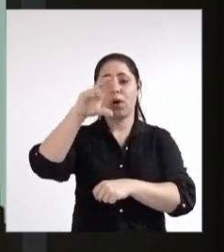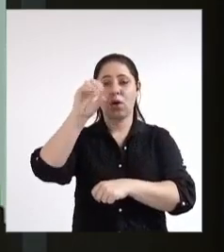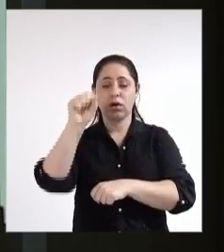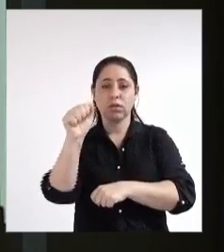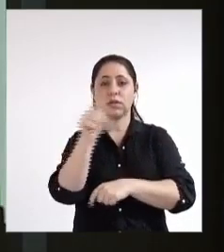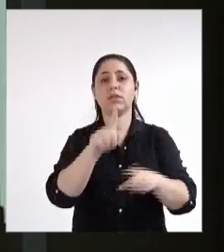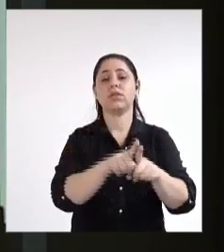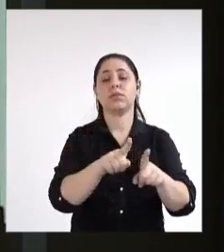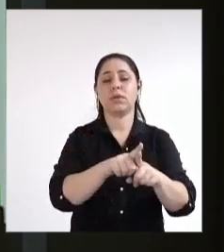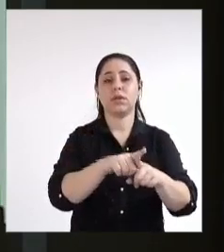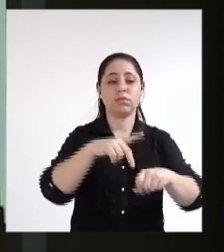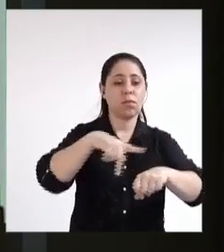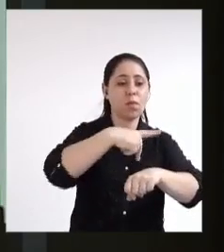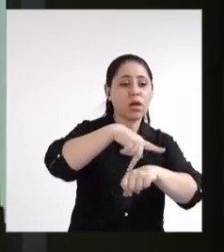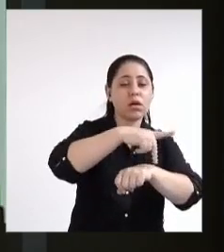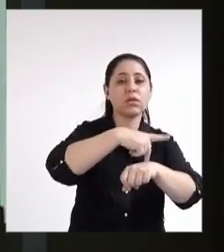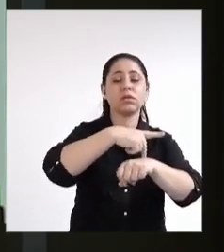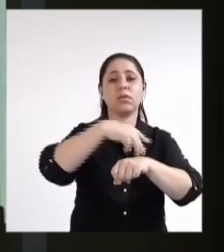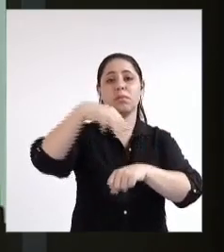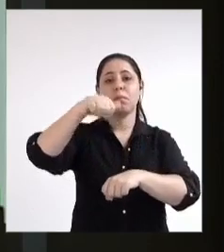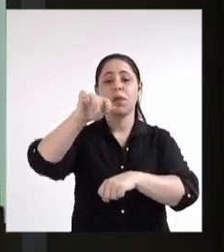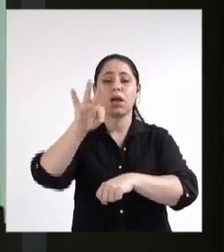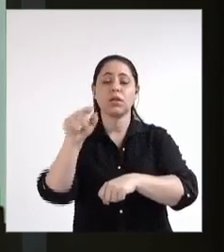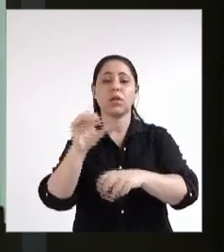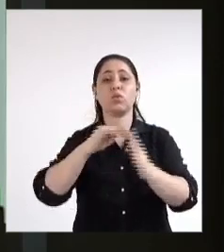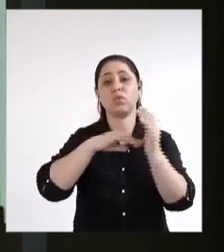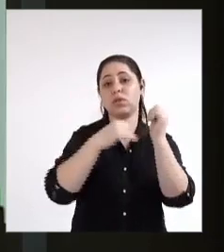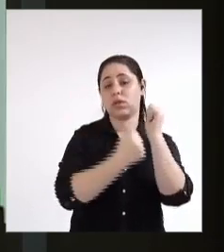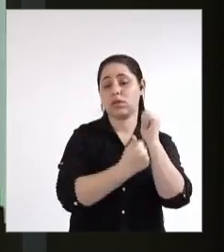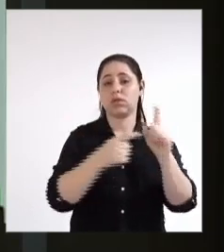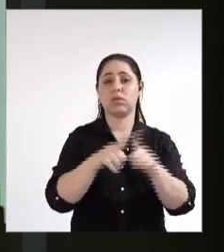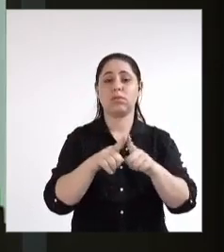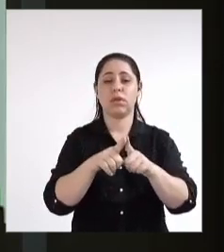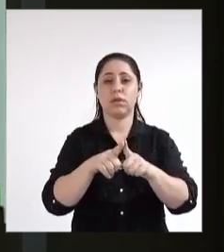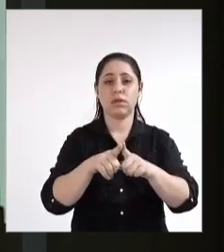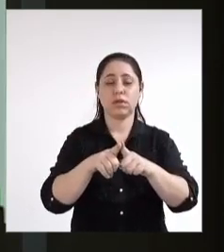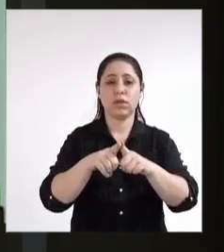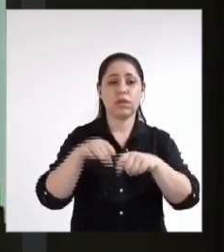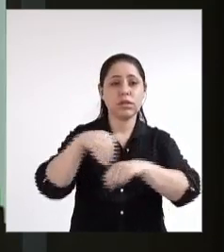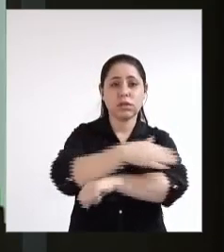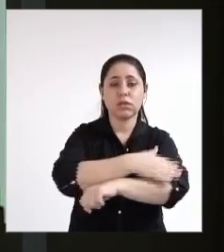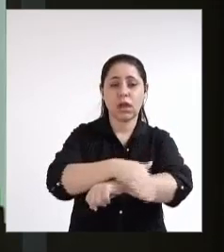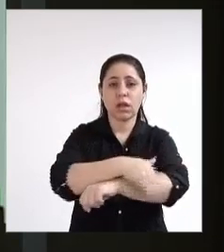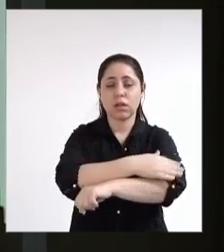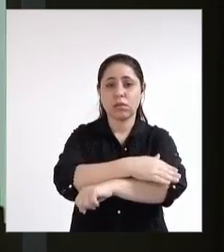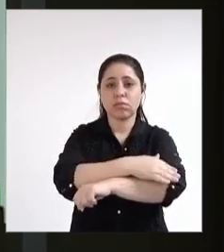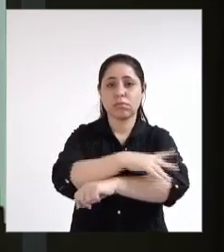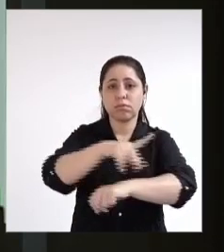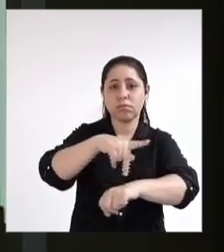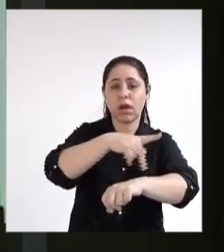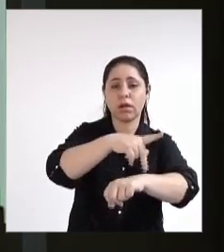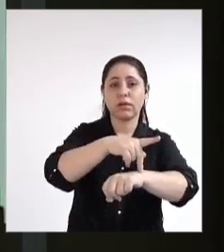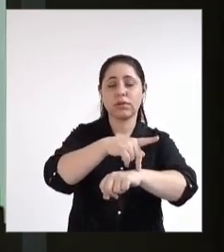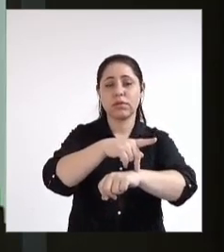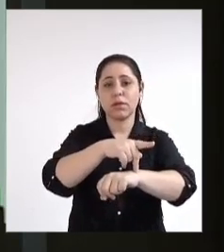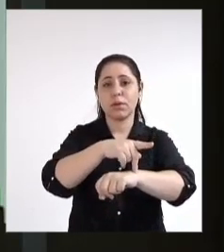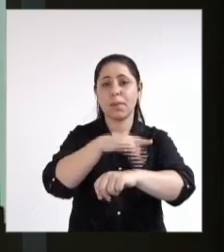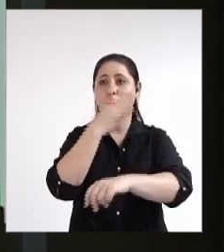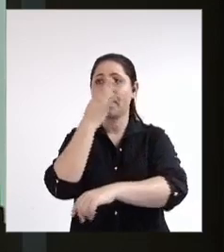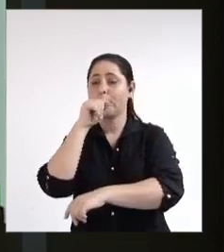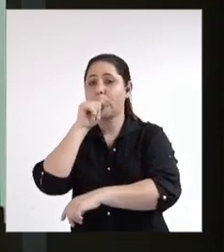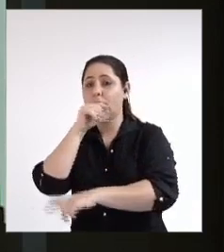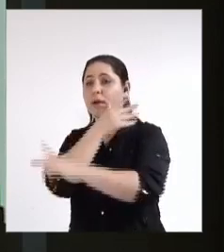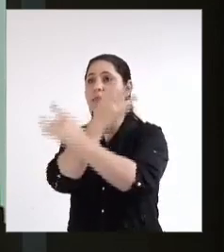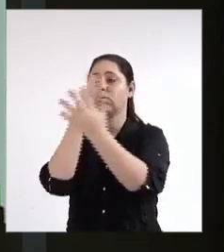matas do segredo nós temos a estrada parque pantanal que ela não é tido ainda como unidade de conservação é uma área de especial interesse turístico